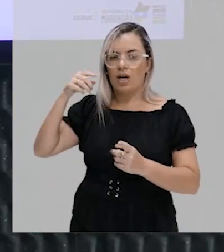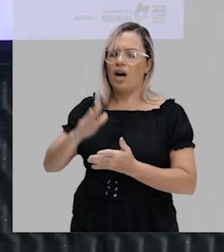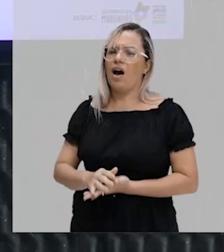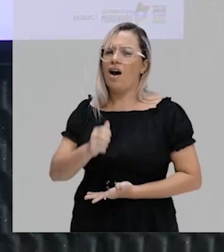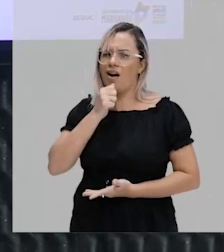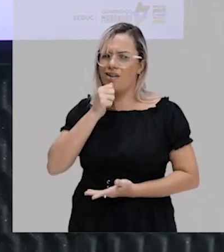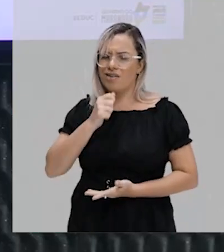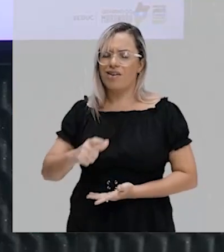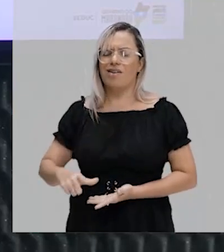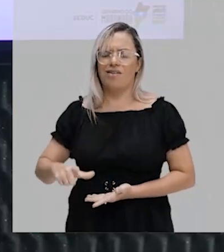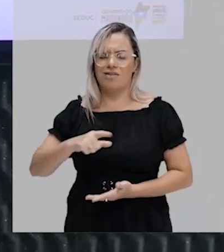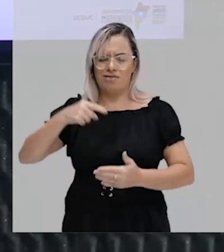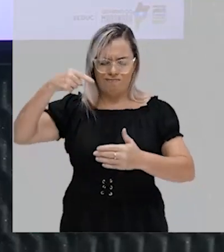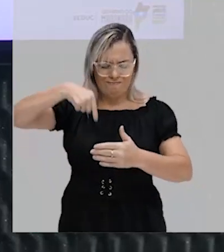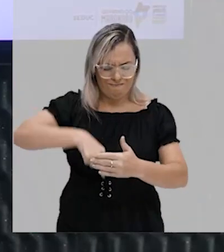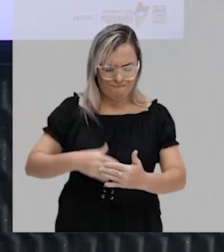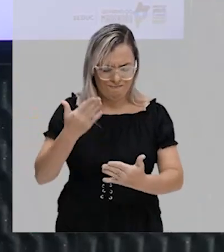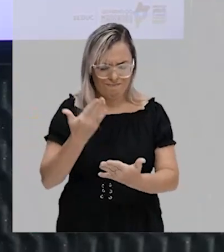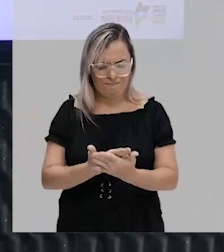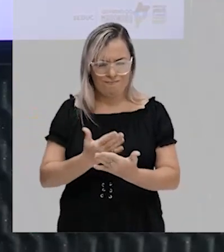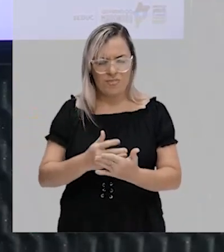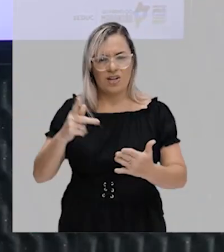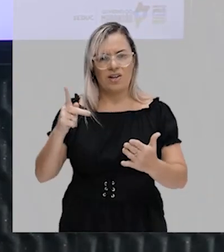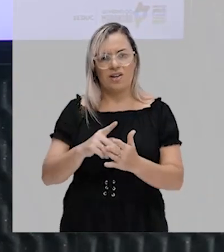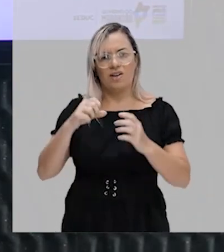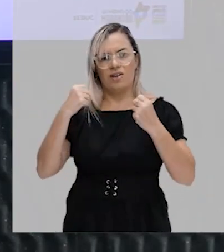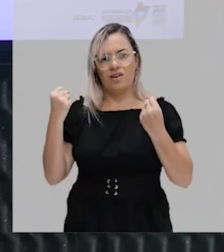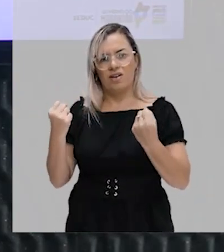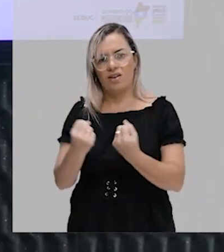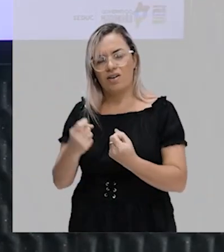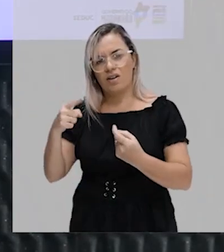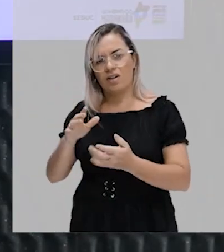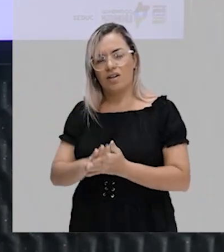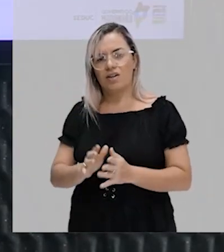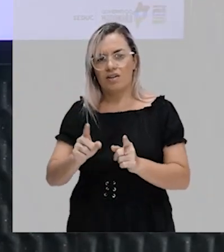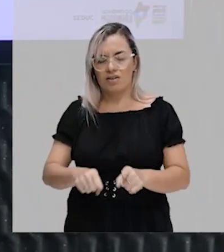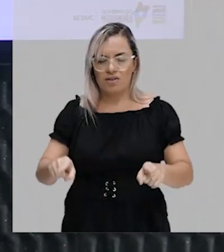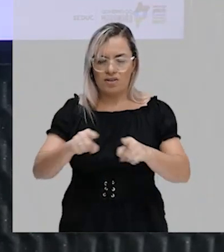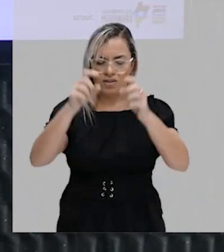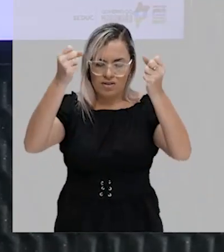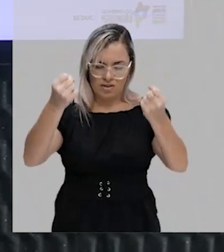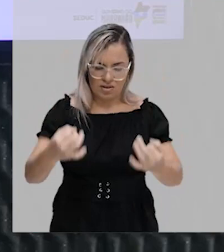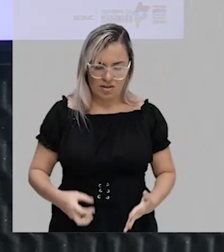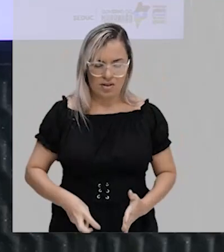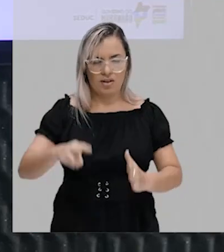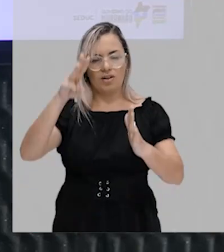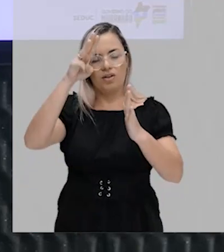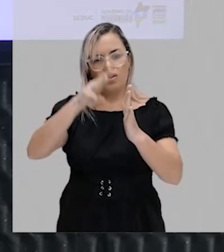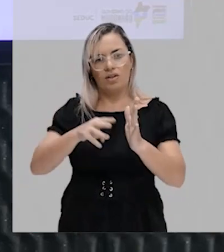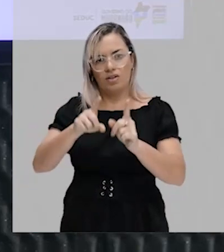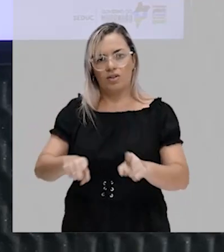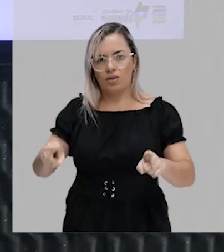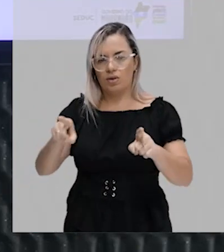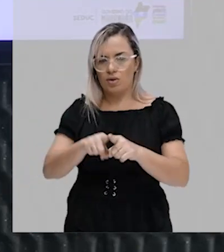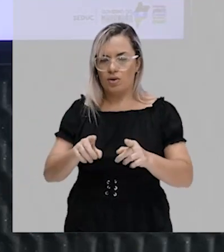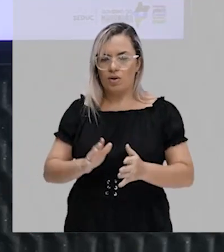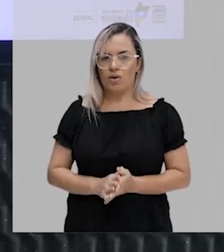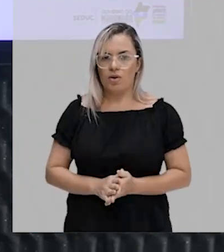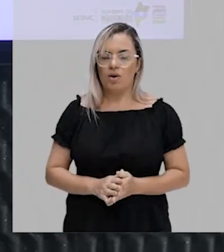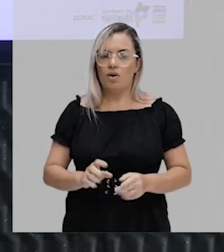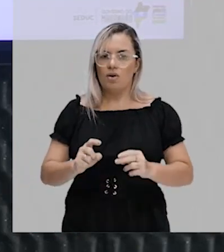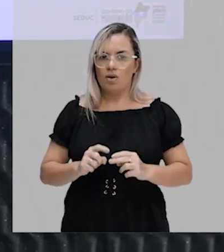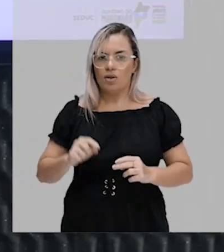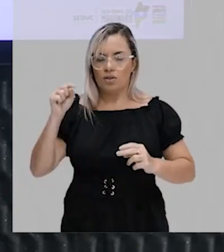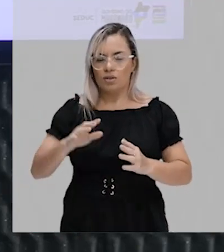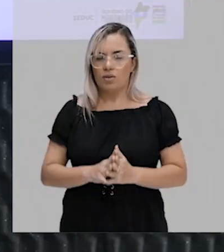vou aprofundar um pouco mais sobre fato social e falar sobre a metodologia também. Mas, por enquanto, a gente fica até aqui. Espero que a aula